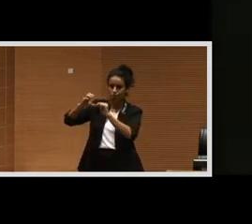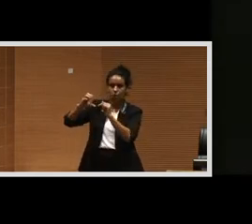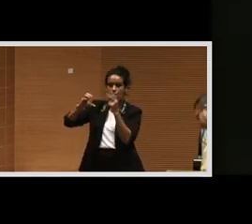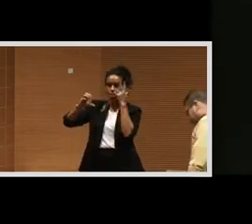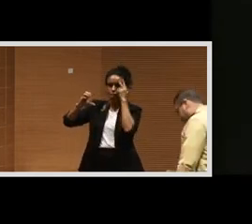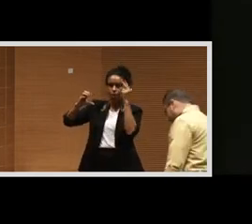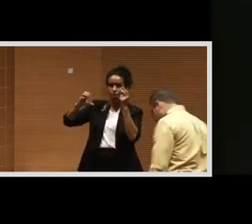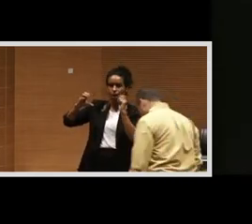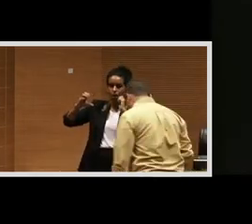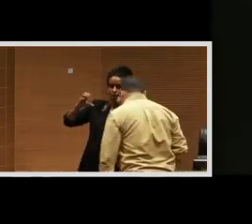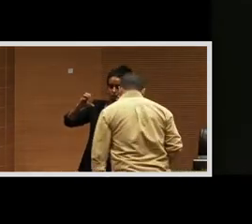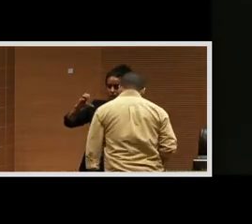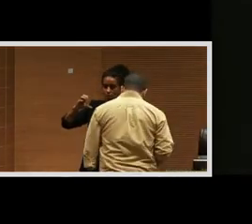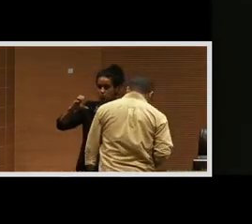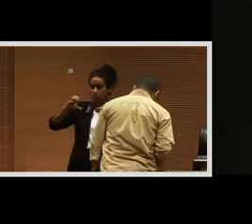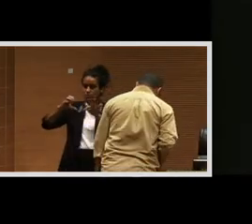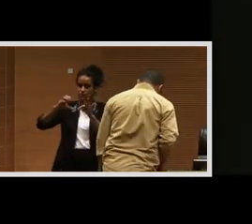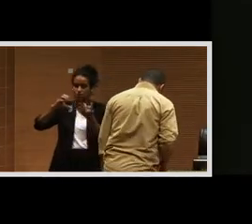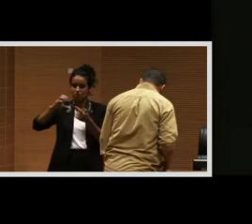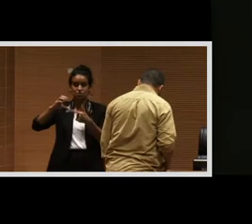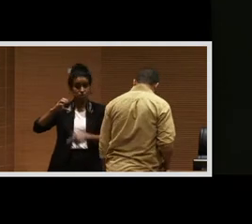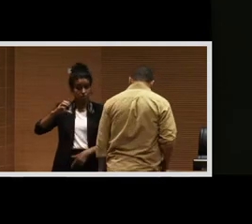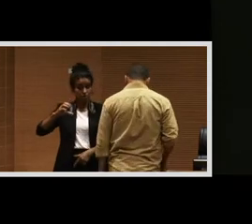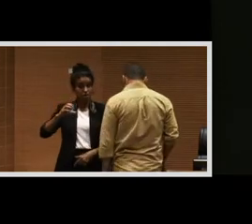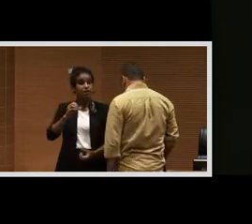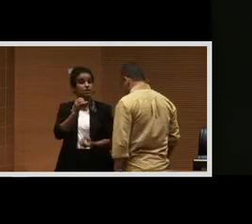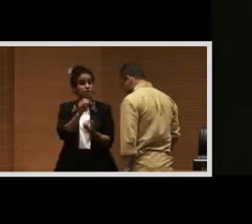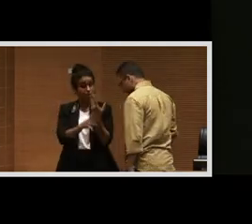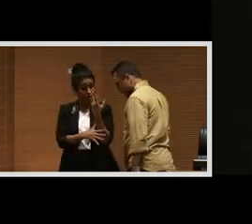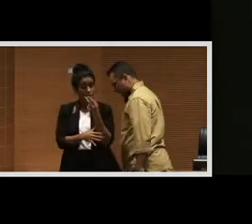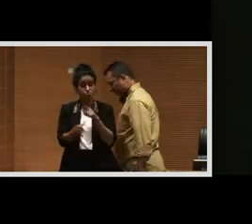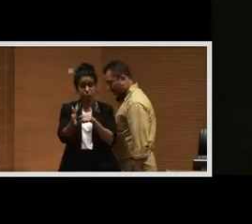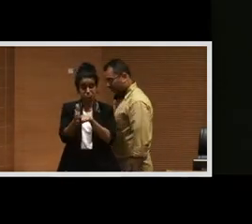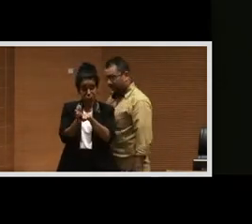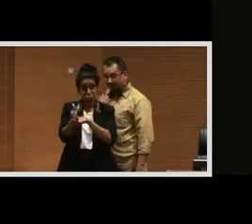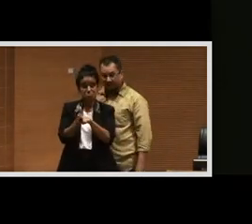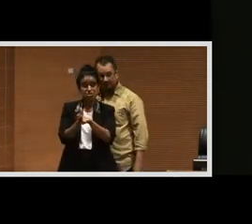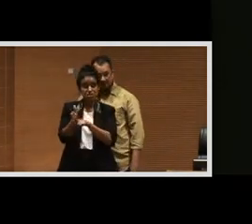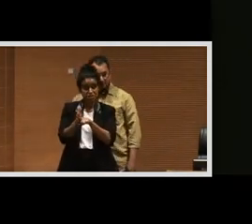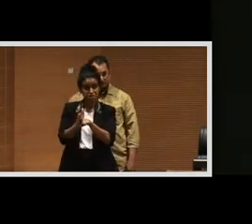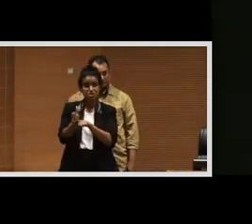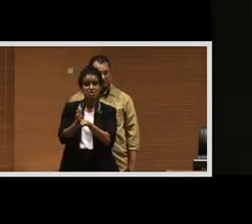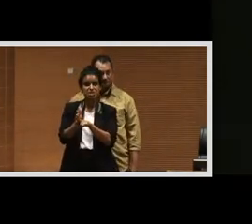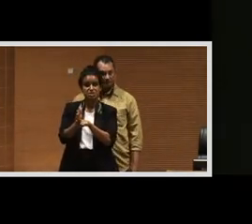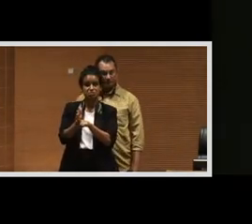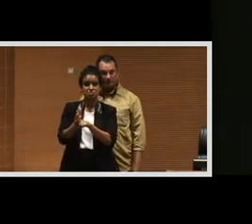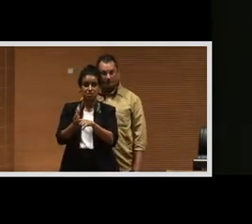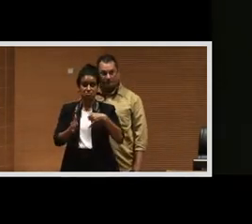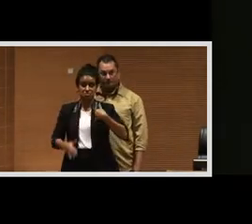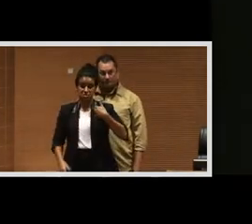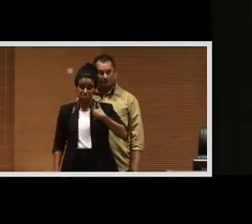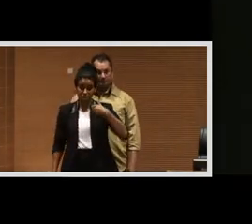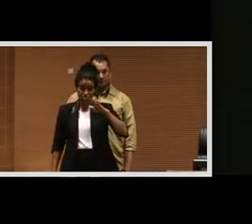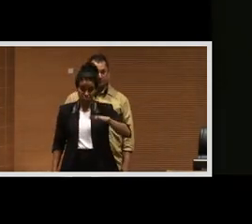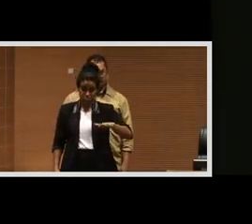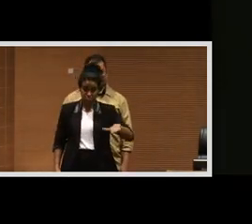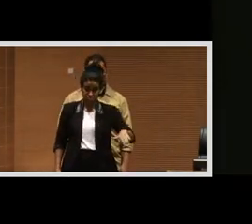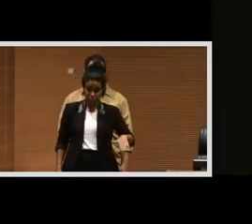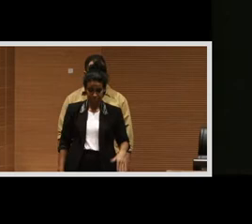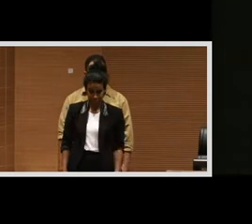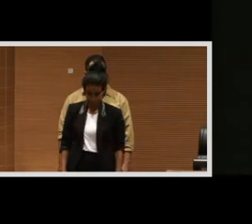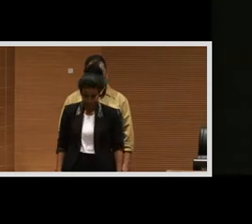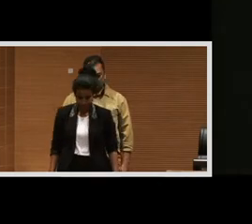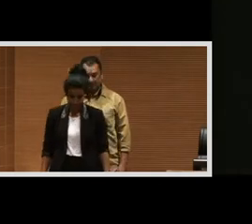exames de neuroimagem sofisticadíssimos, caríssimos, o PET, o SPECT, para de menores infratores, para